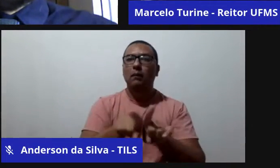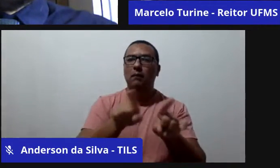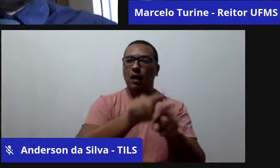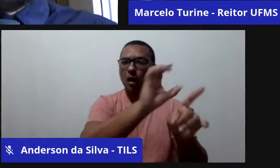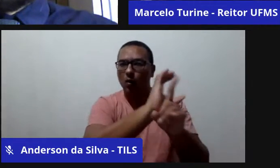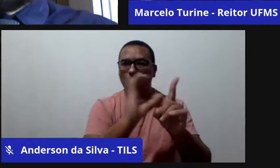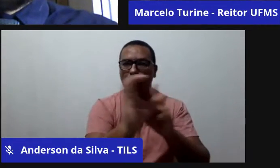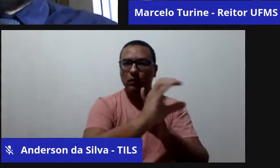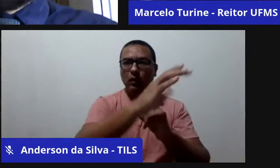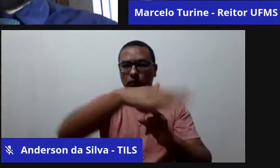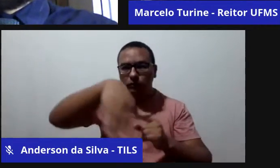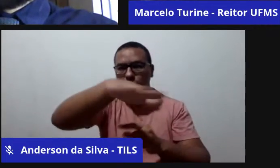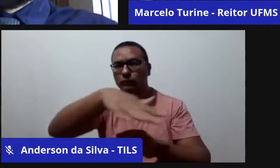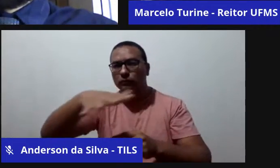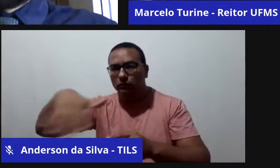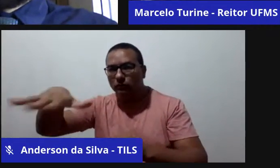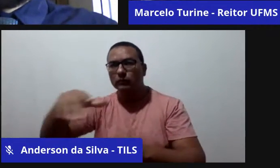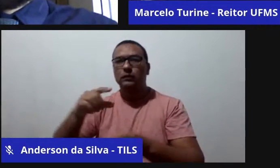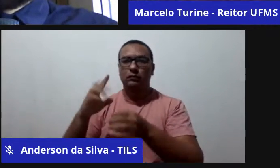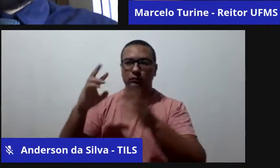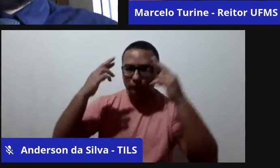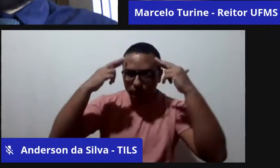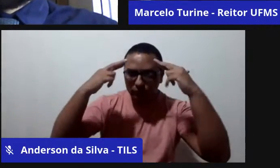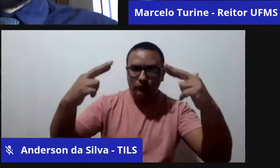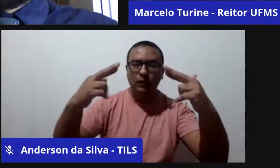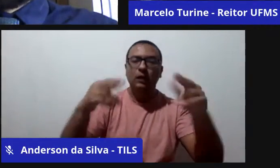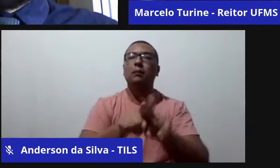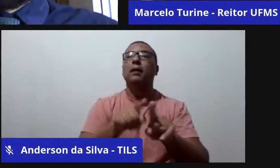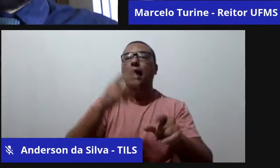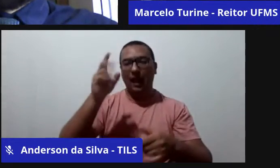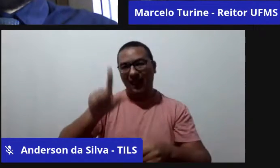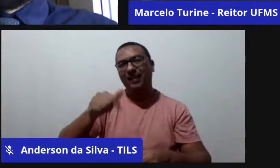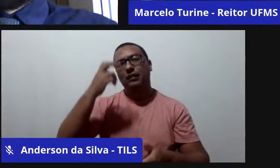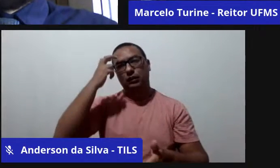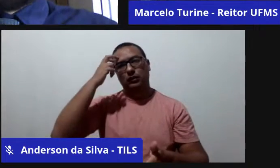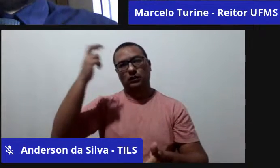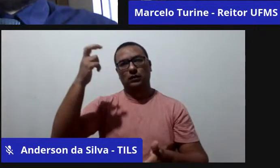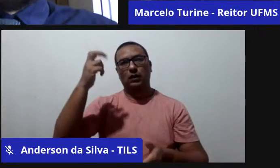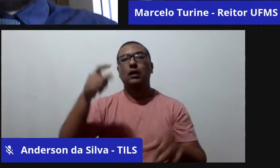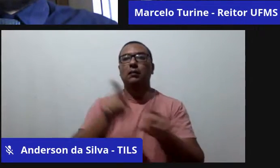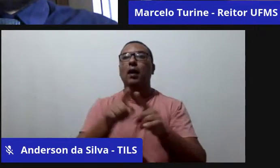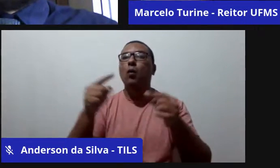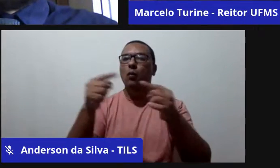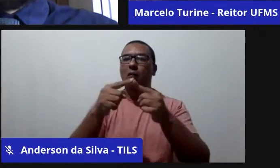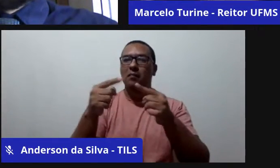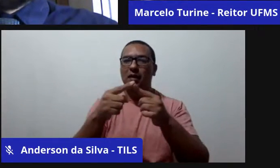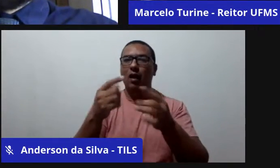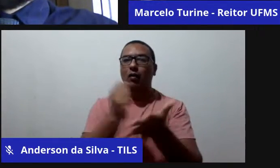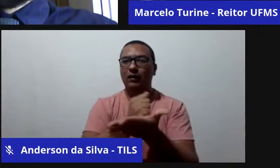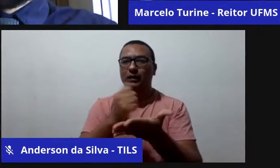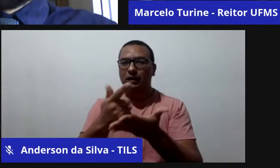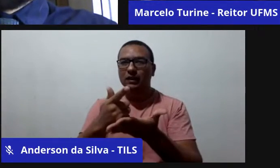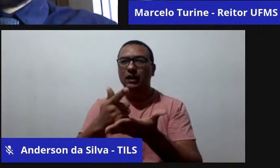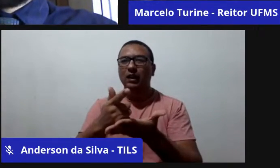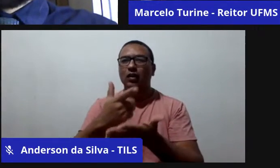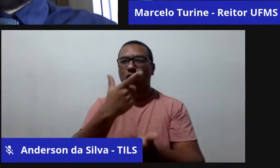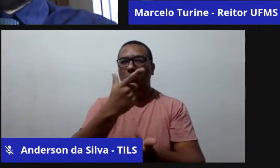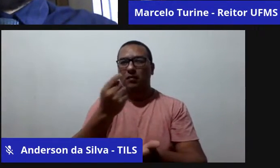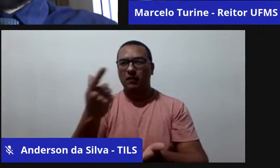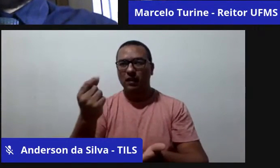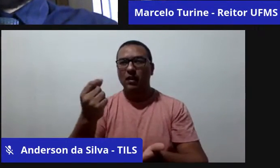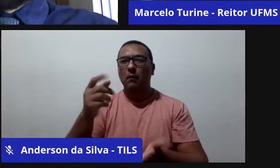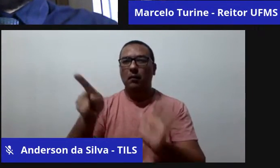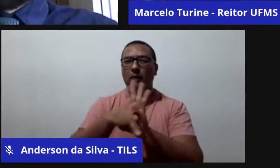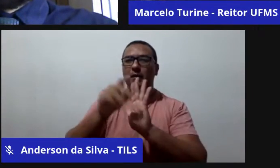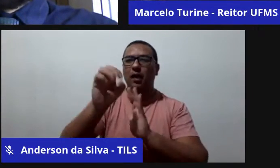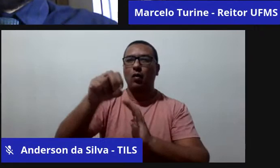aí de muita inteligência. Isso cruza aí com a Agenda 2030 da ONU, né, questão dos Objetivos de Desenvolvimento